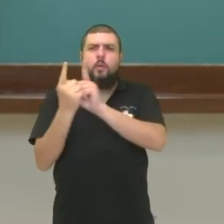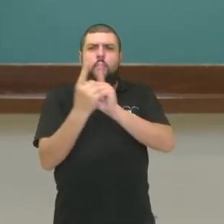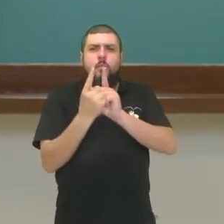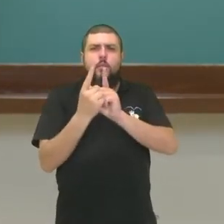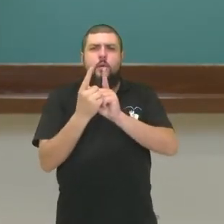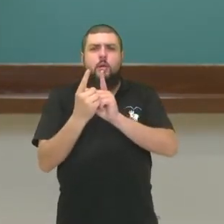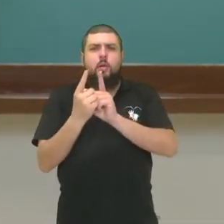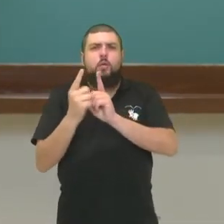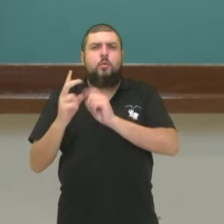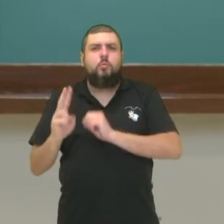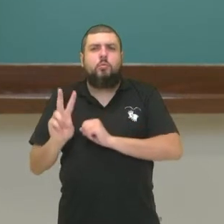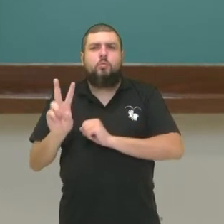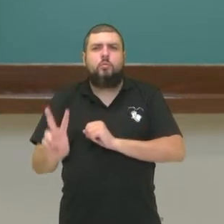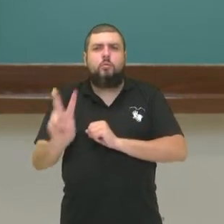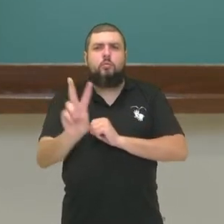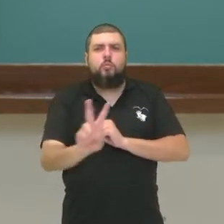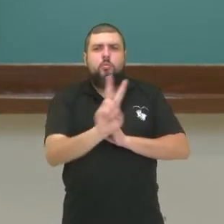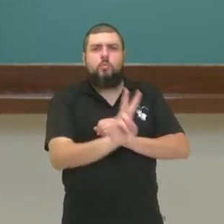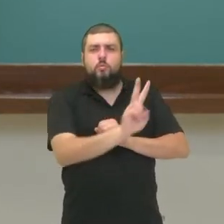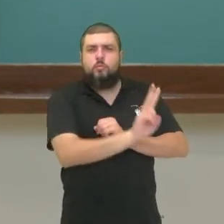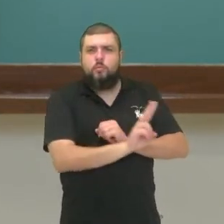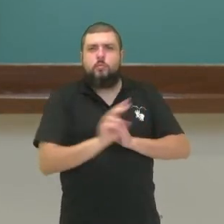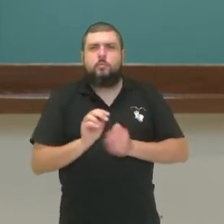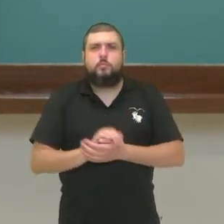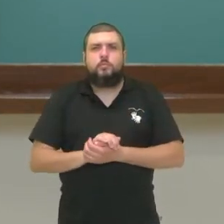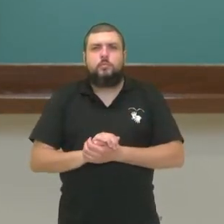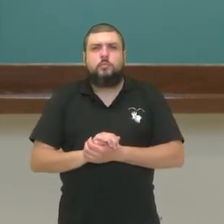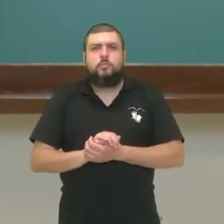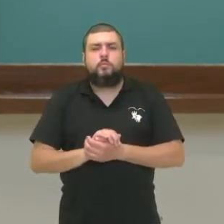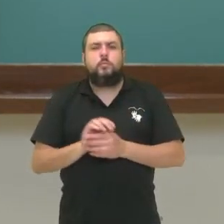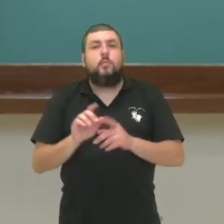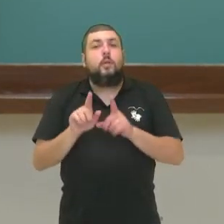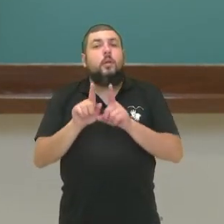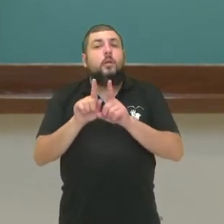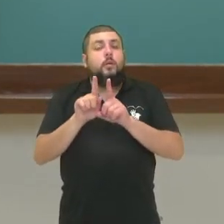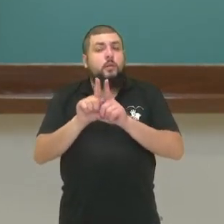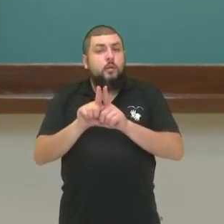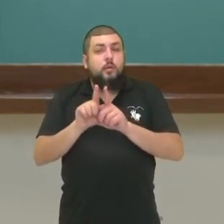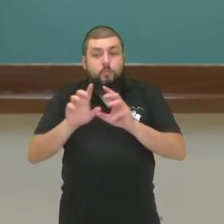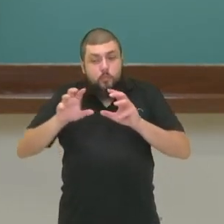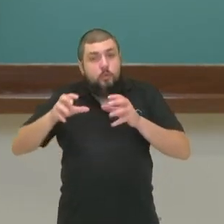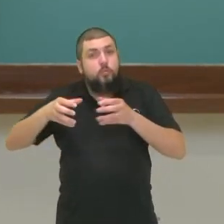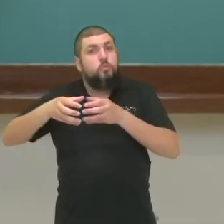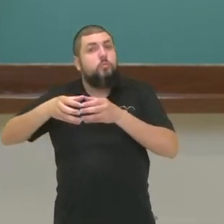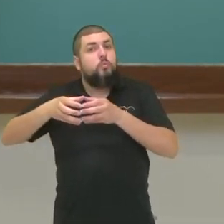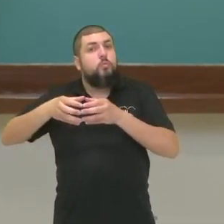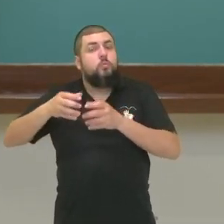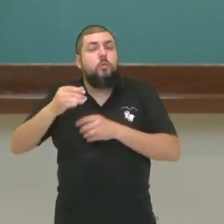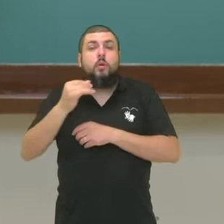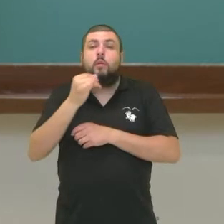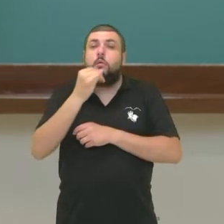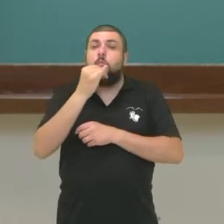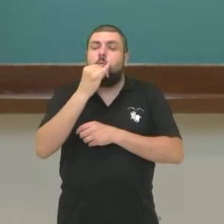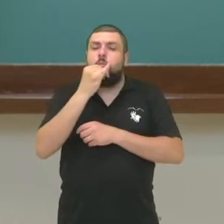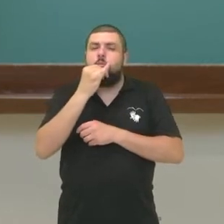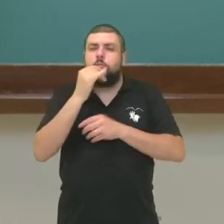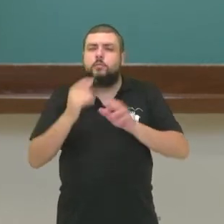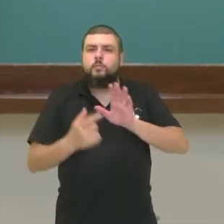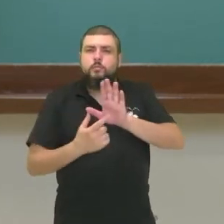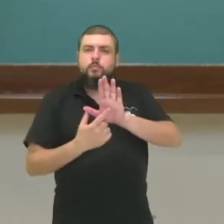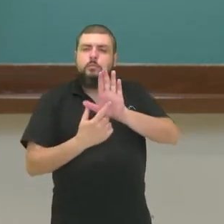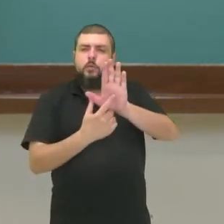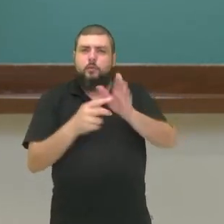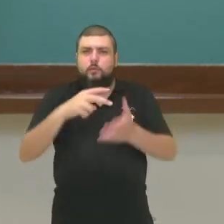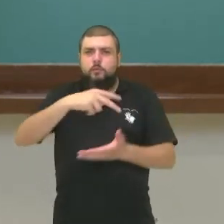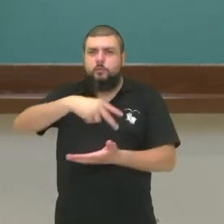nos bailes, né? Dançam em pares. E também pode acontecer em grupos, por exemplo, nas apresentações de dança.